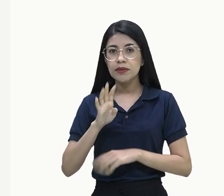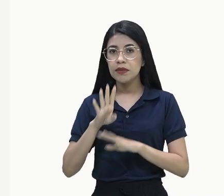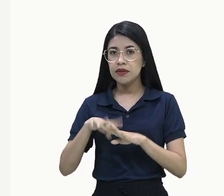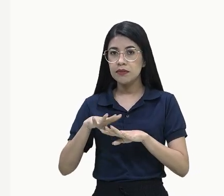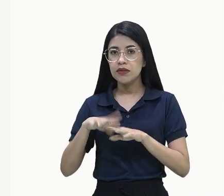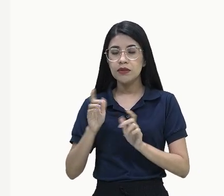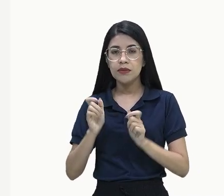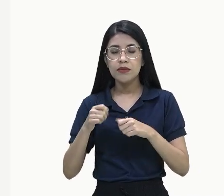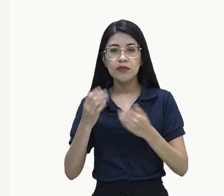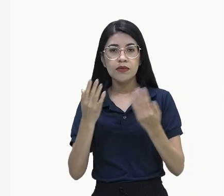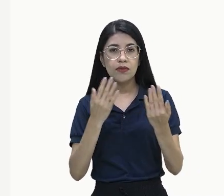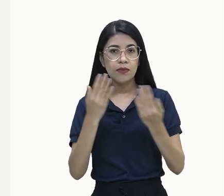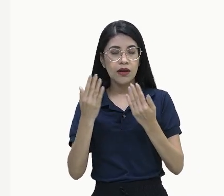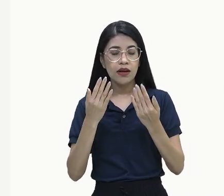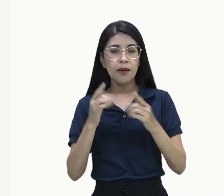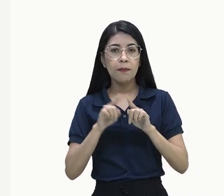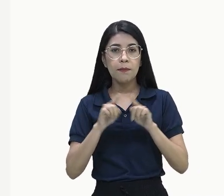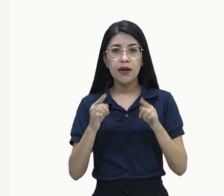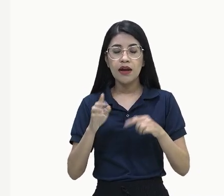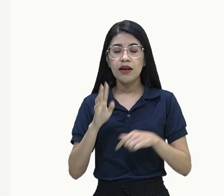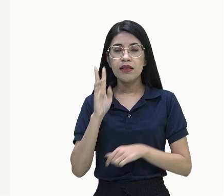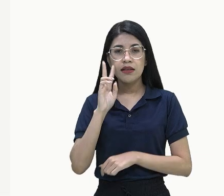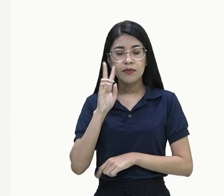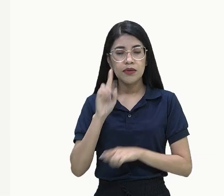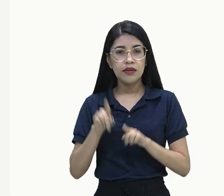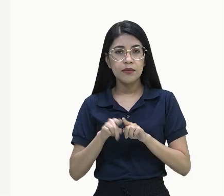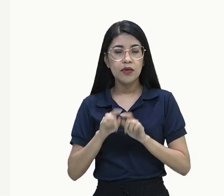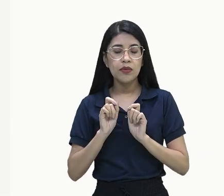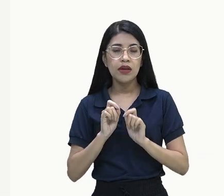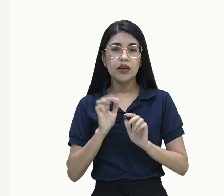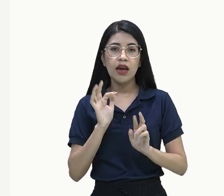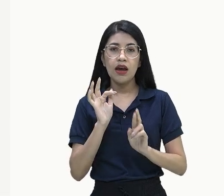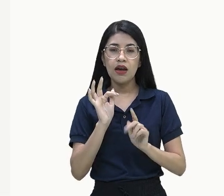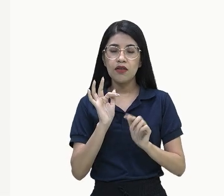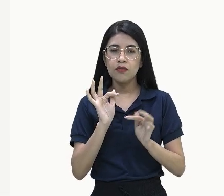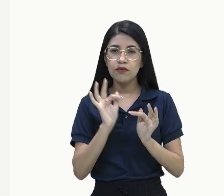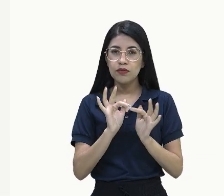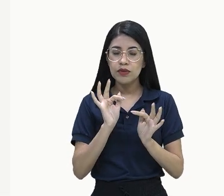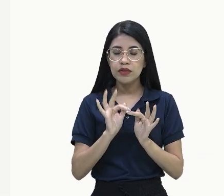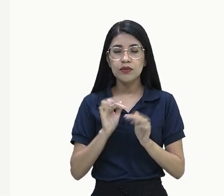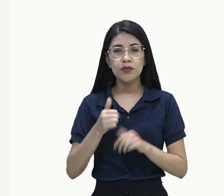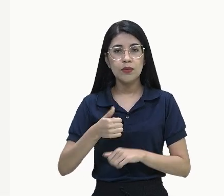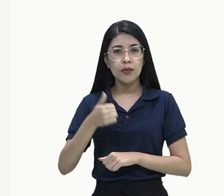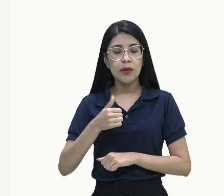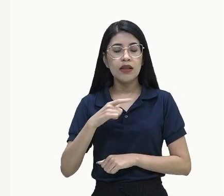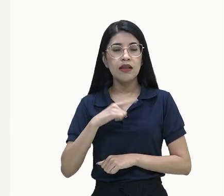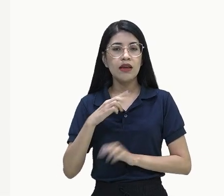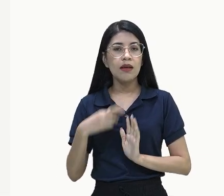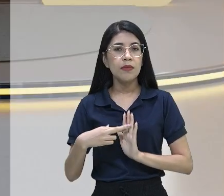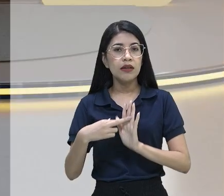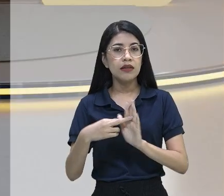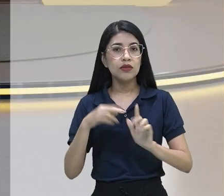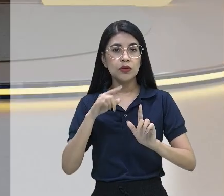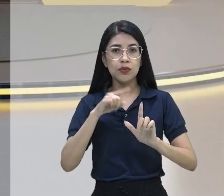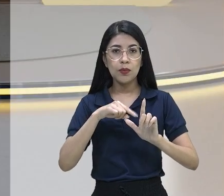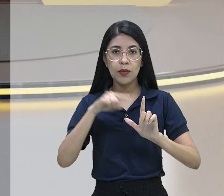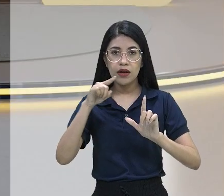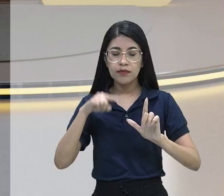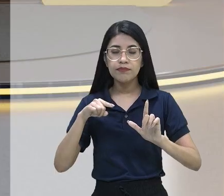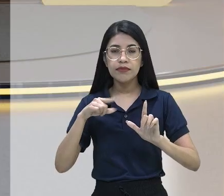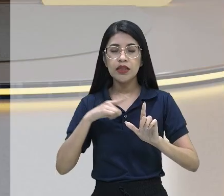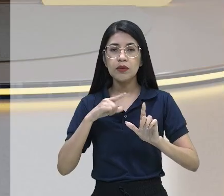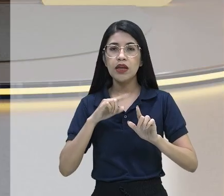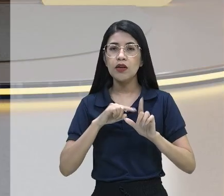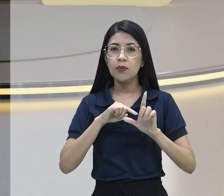possa comparar. E lembrando que toda a função do primeiro grau, ela é representada por uma reta, certo? Então, é um